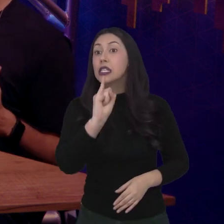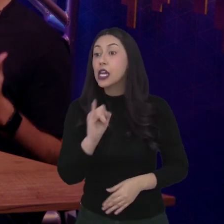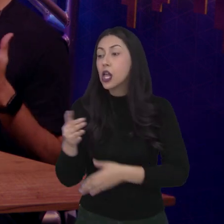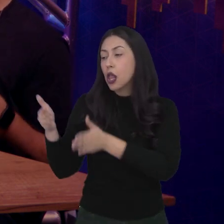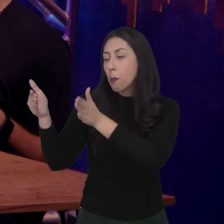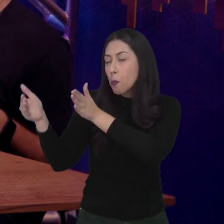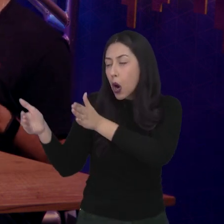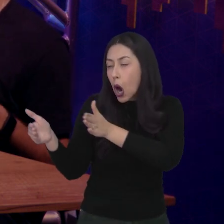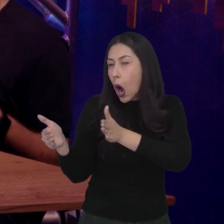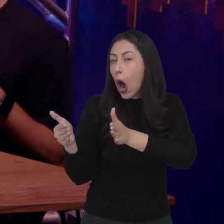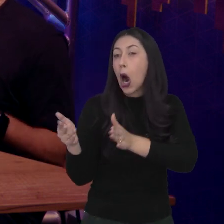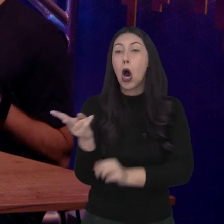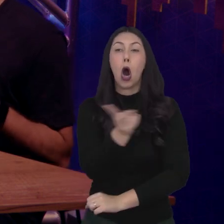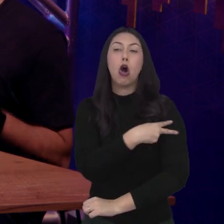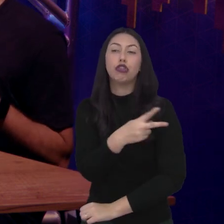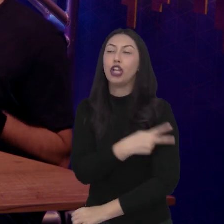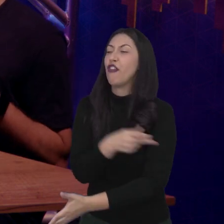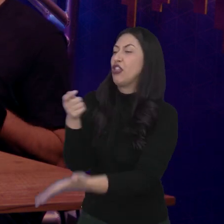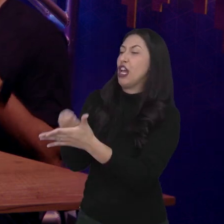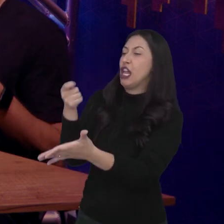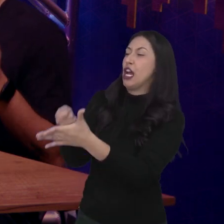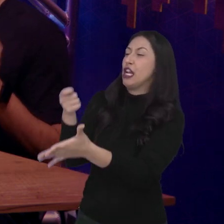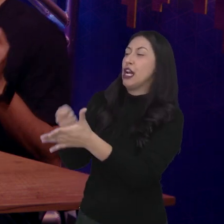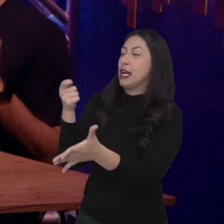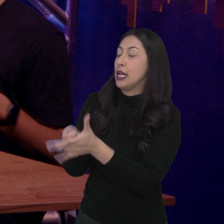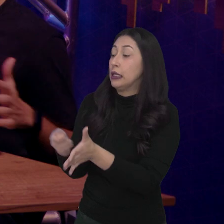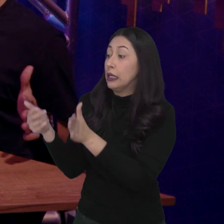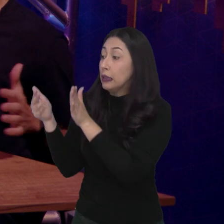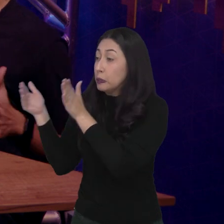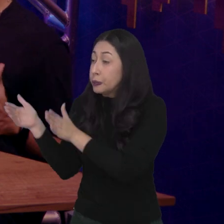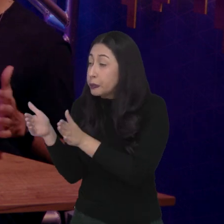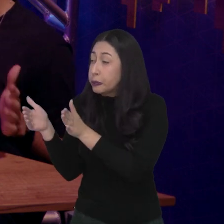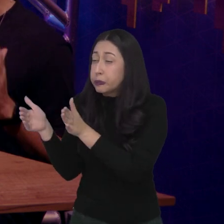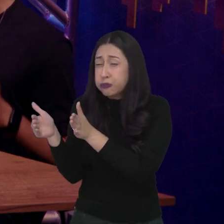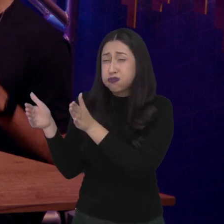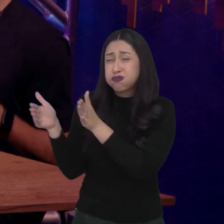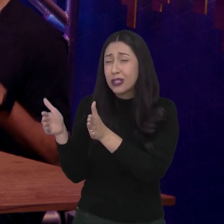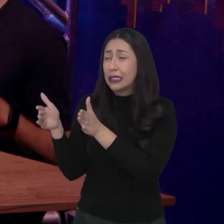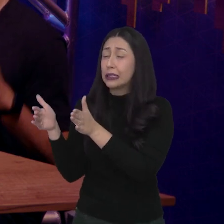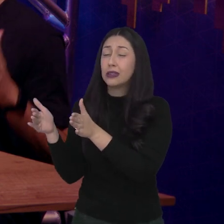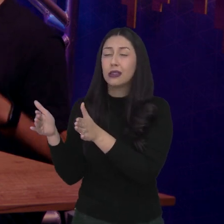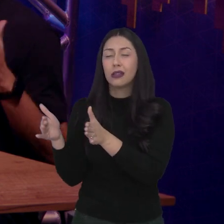um chefe ali na sua cabeça, maquinando ali, batendo nas suas costas para você,